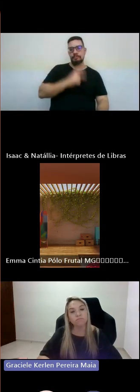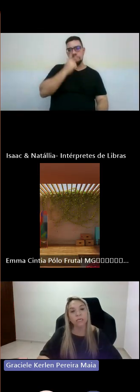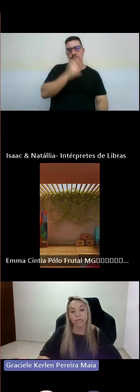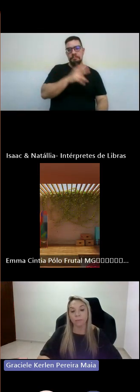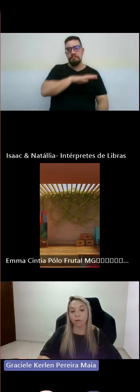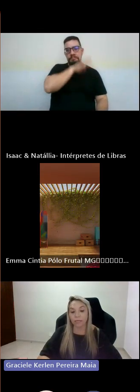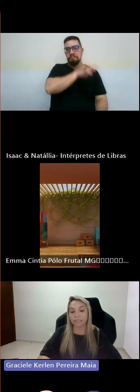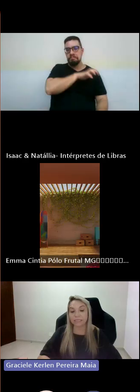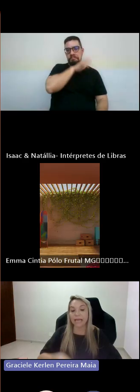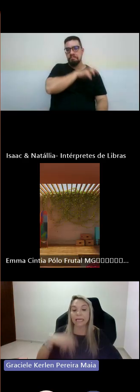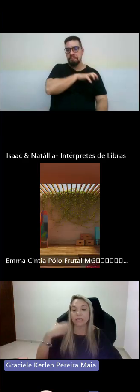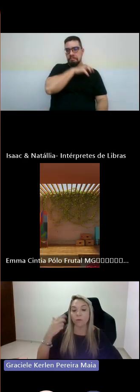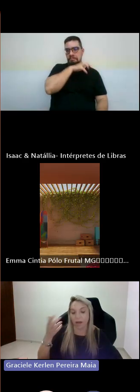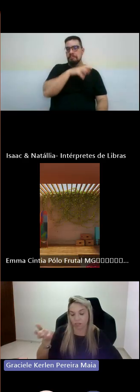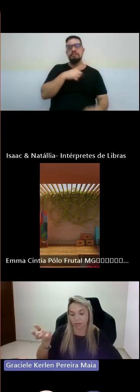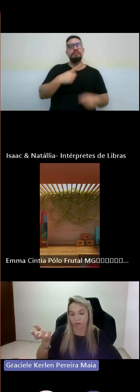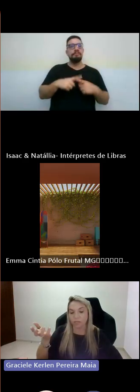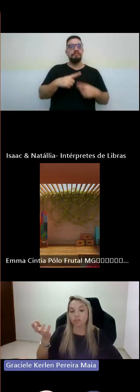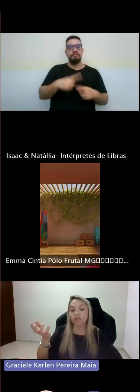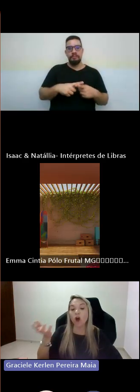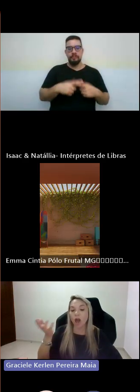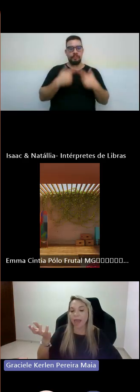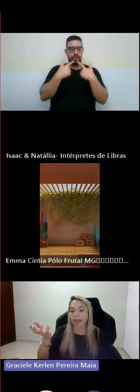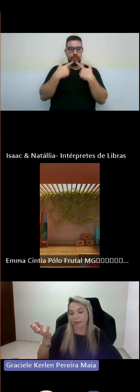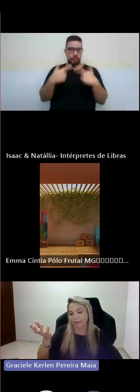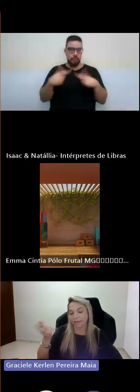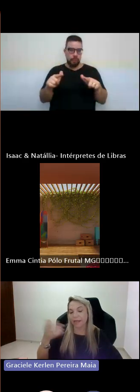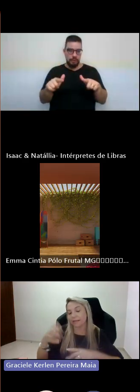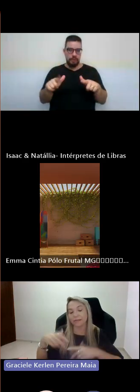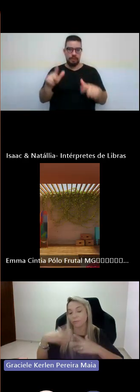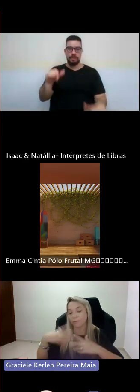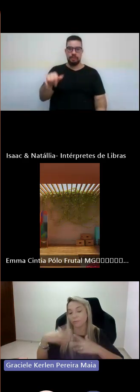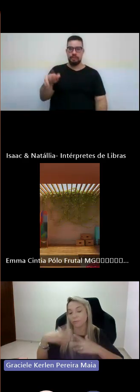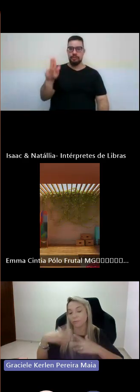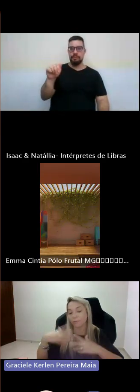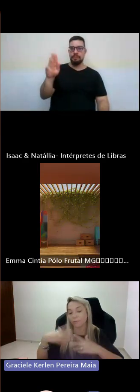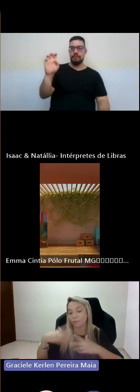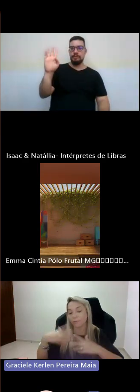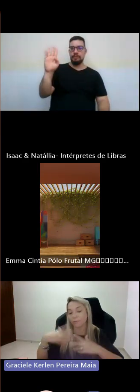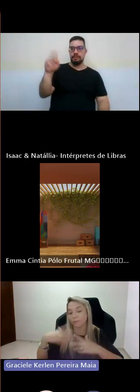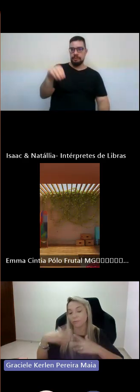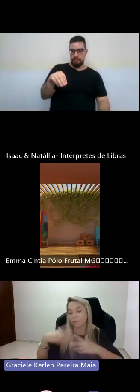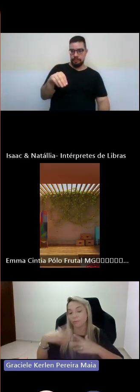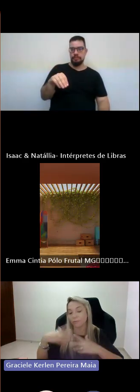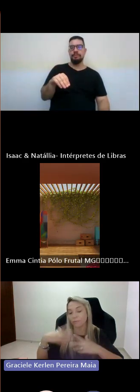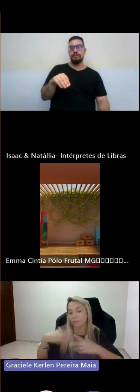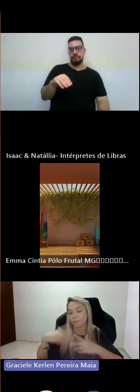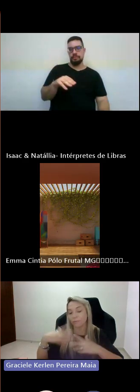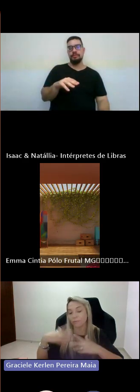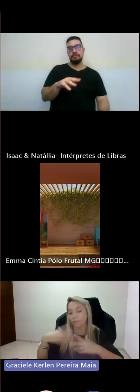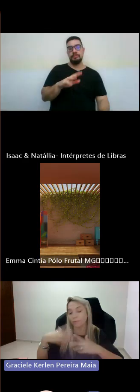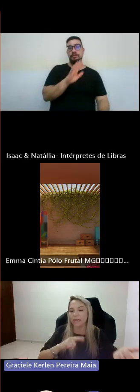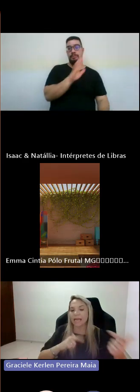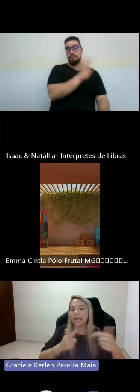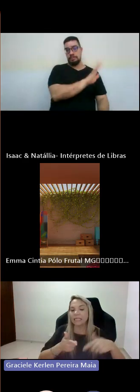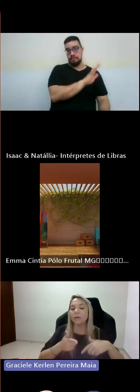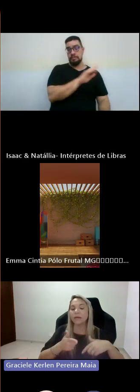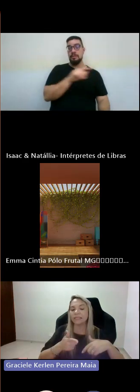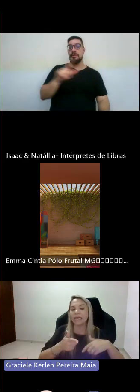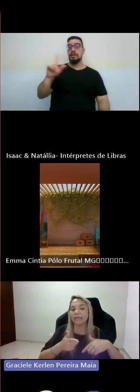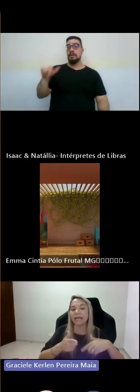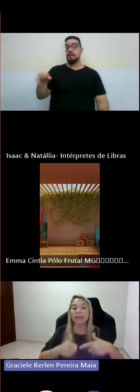irracional. Porque se a linguagem só é, né, a língua só é específico do ser humano e